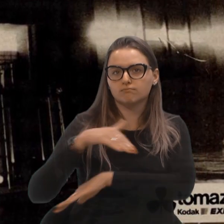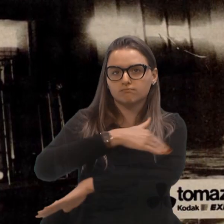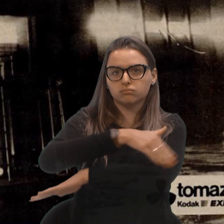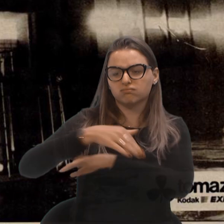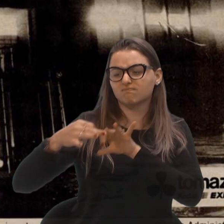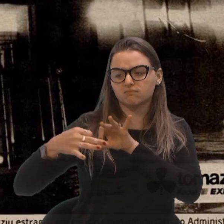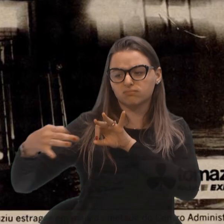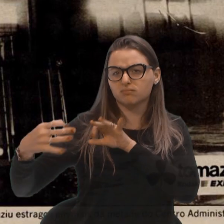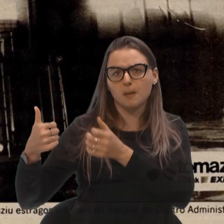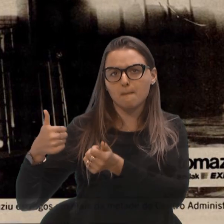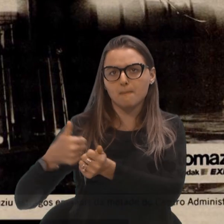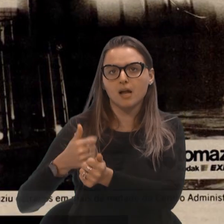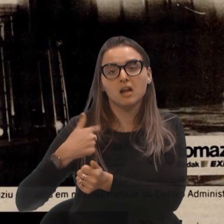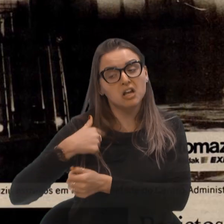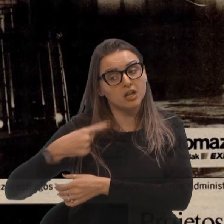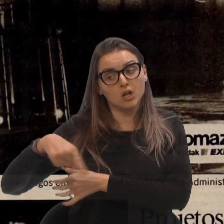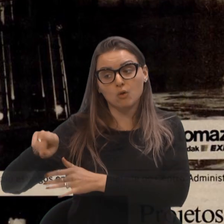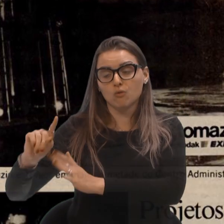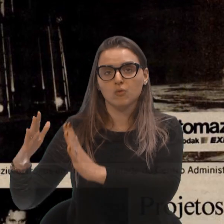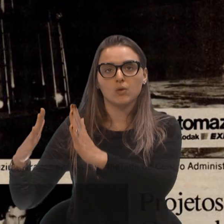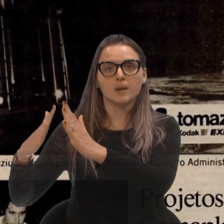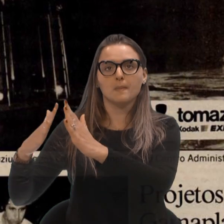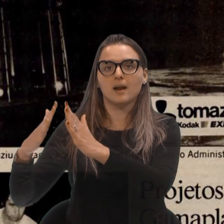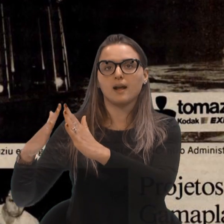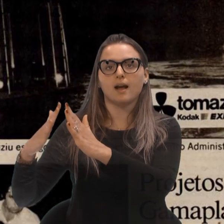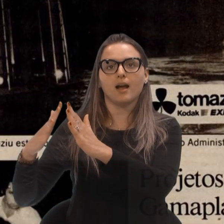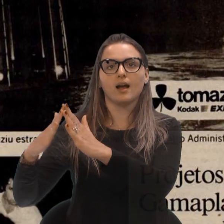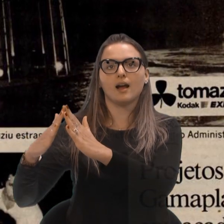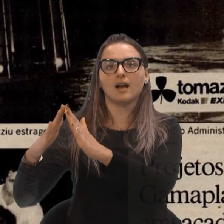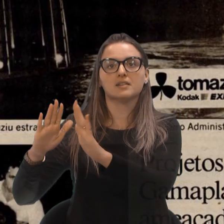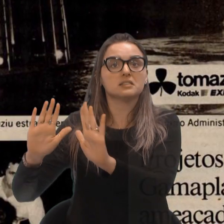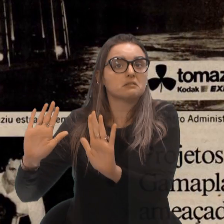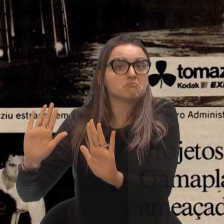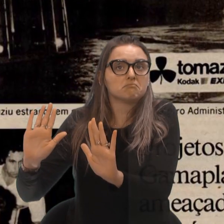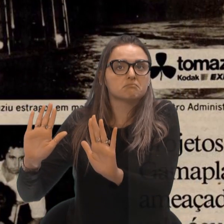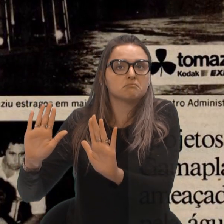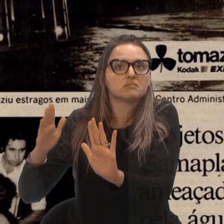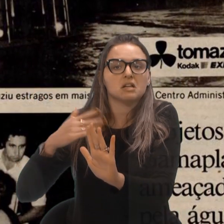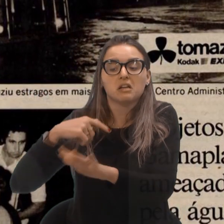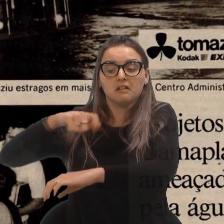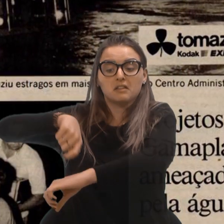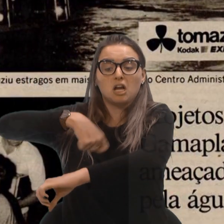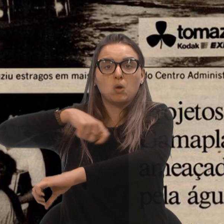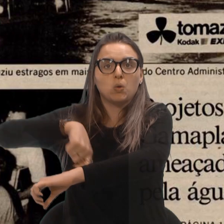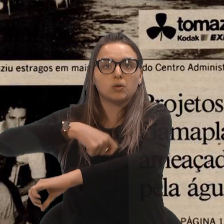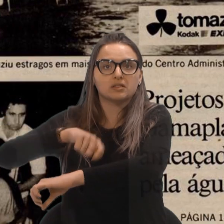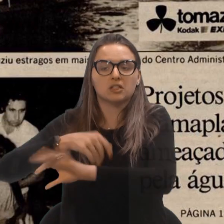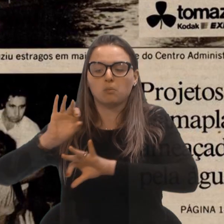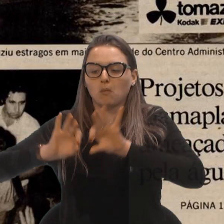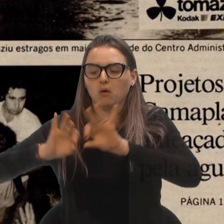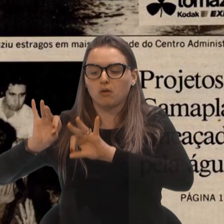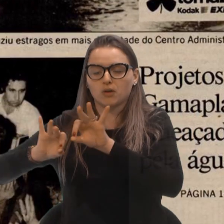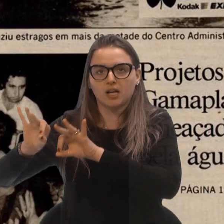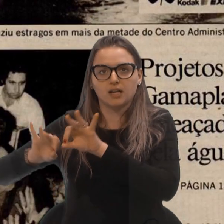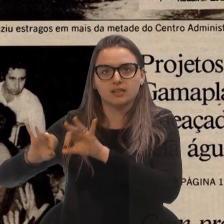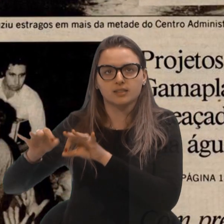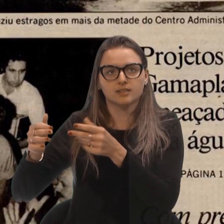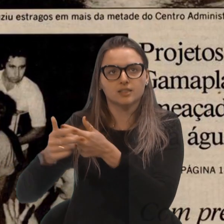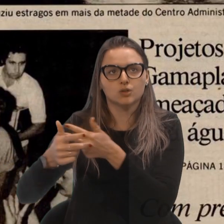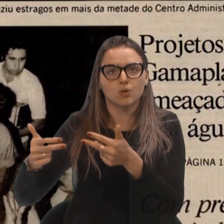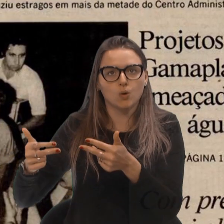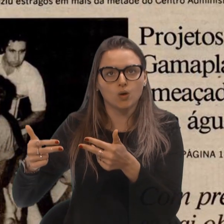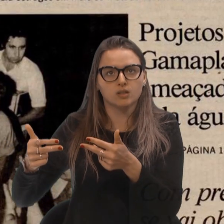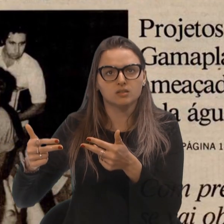2 quadras daqui, e fui para casa. Eu estava na minha cozinha preparando